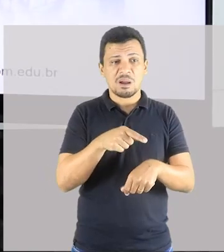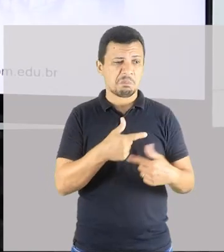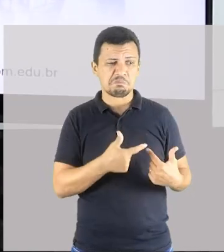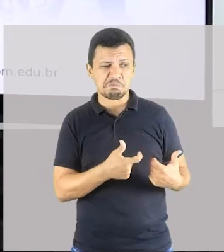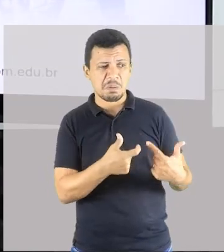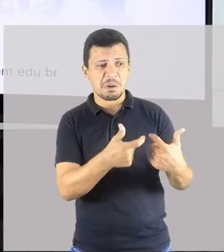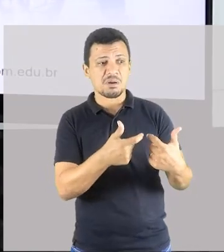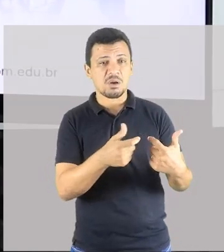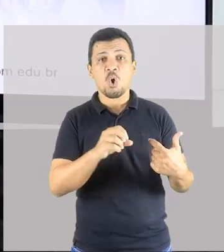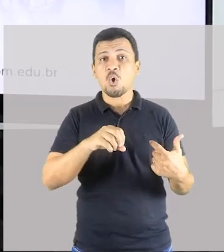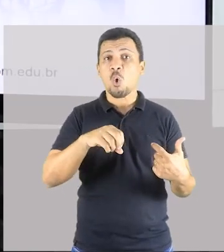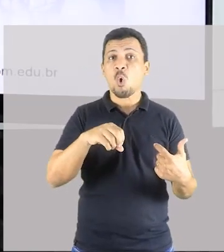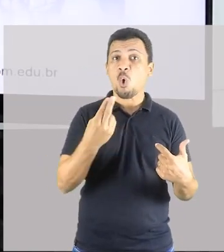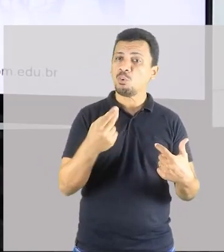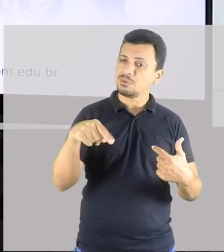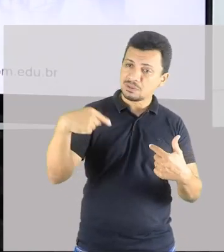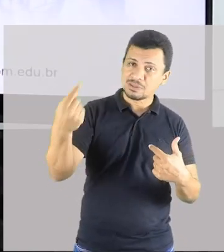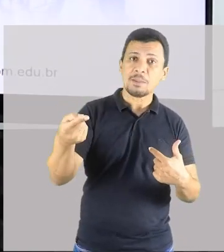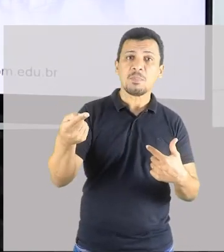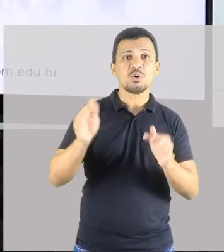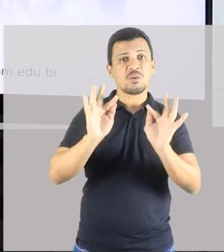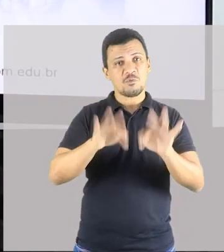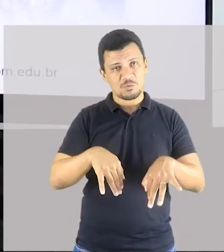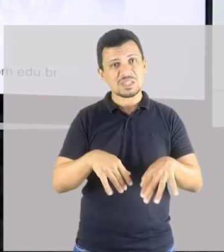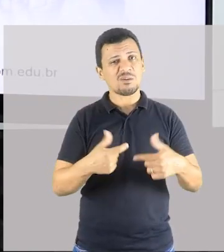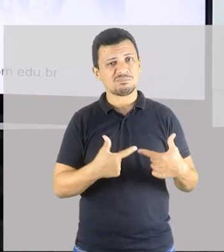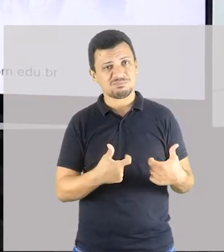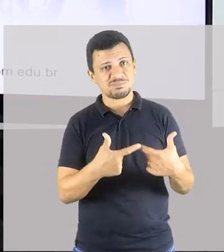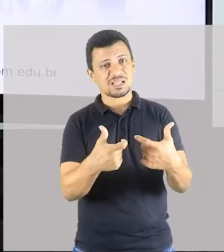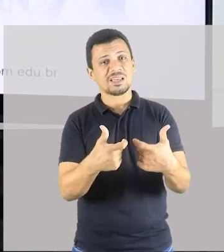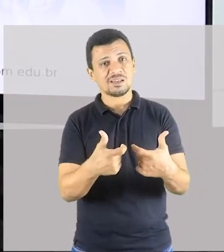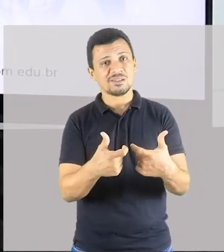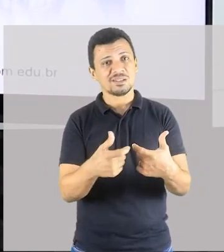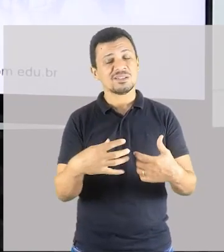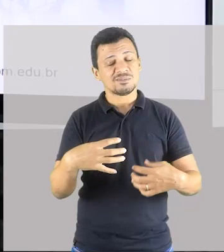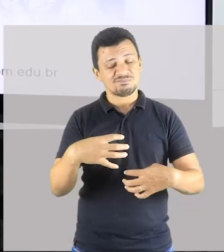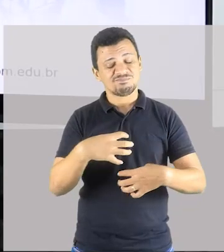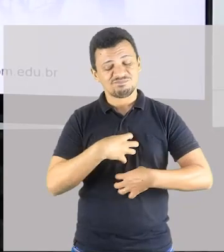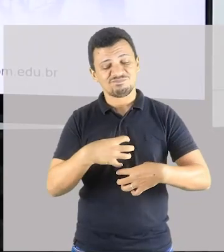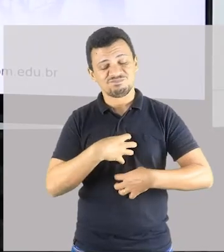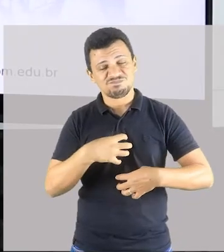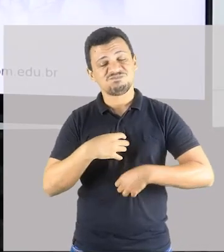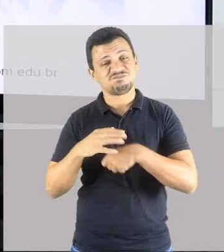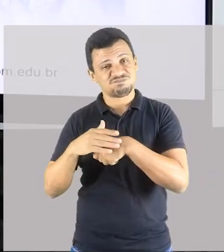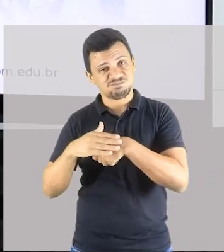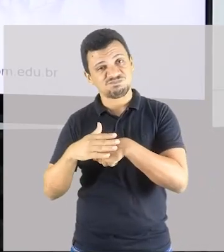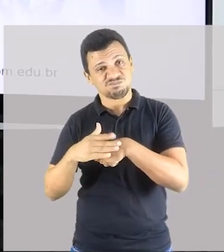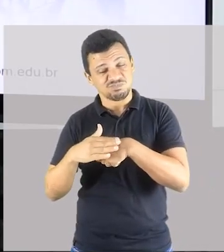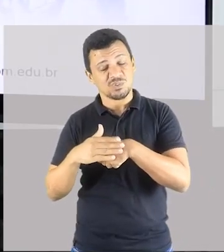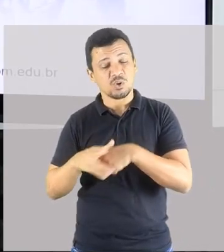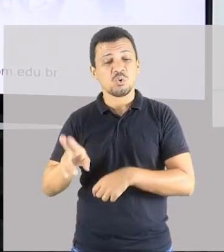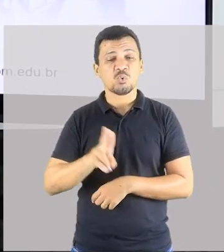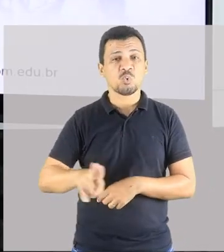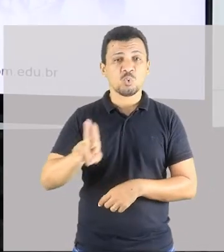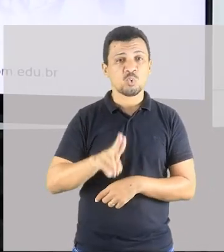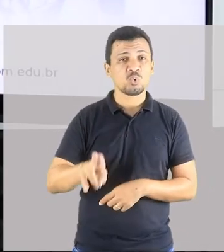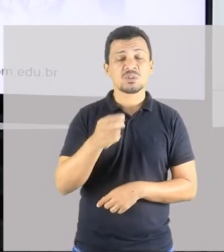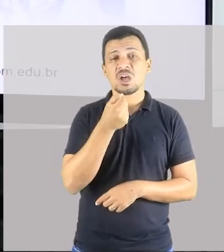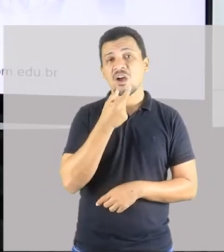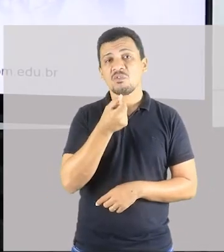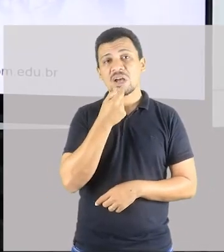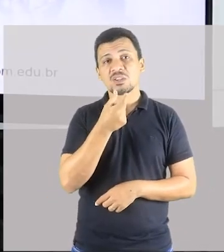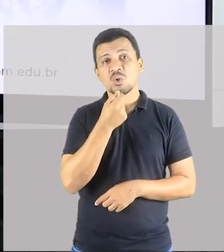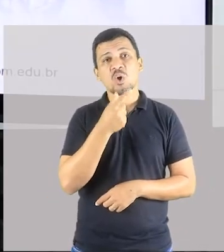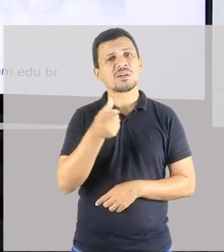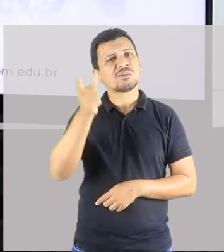ou posterior, né, ao final da guerra, quando eles tinham as sequelas, utilizavam também essas drogas para